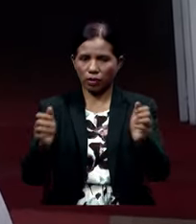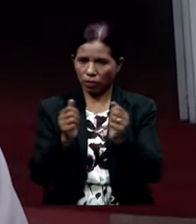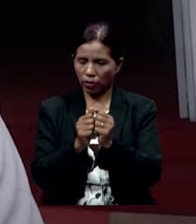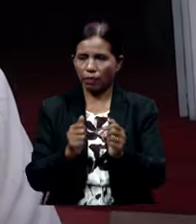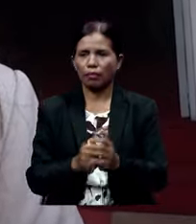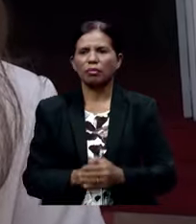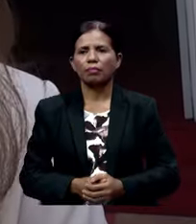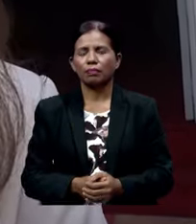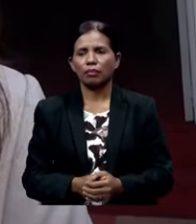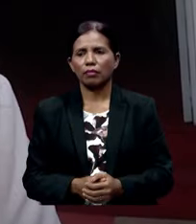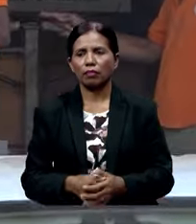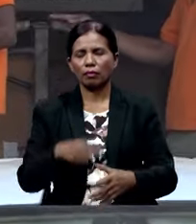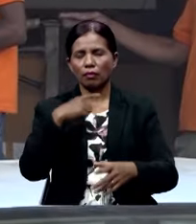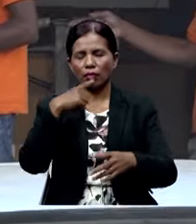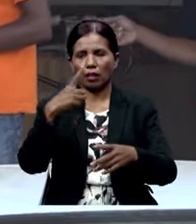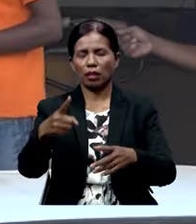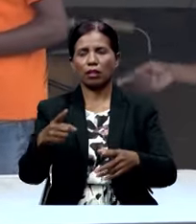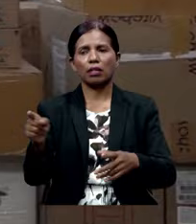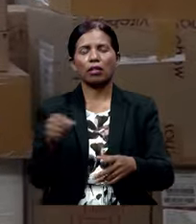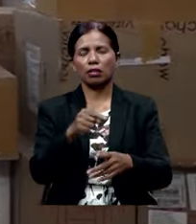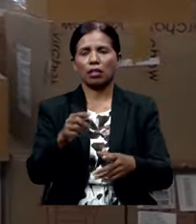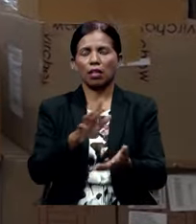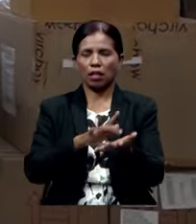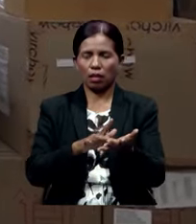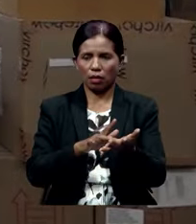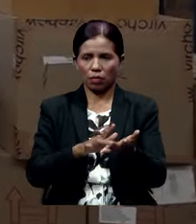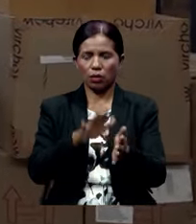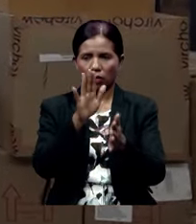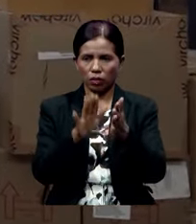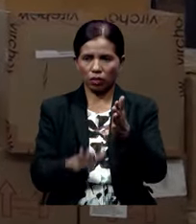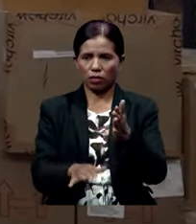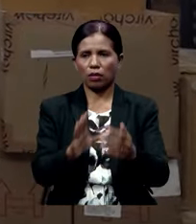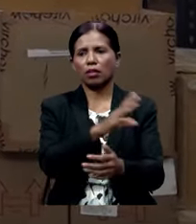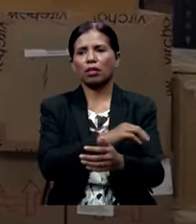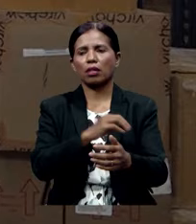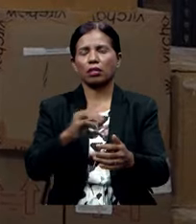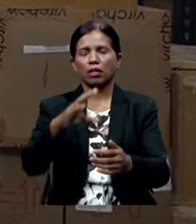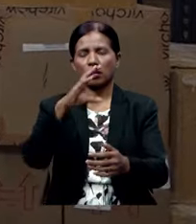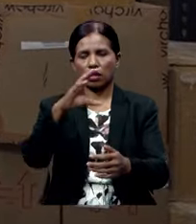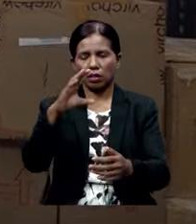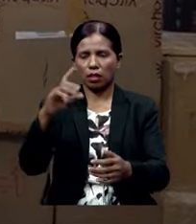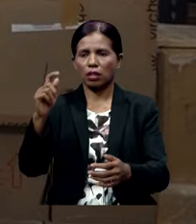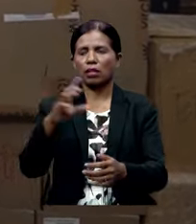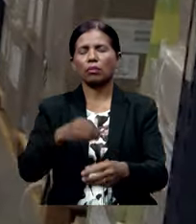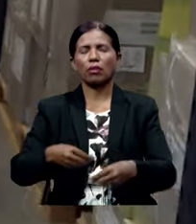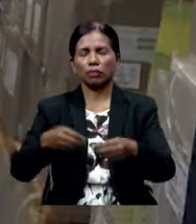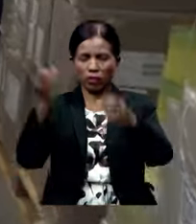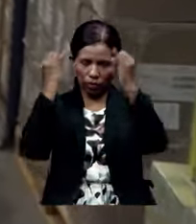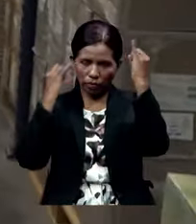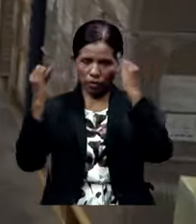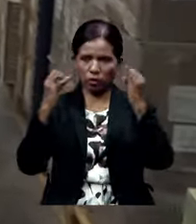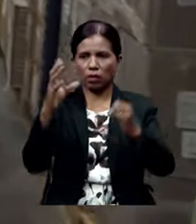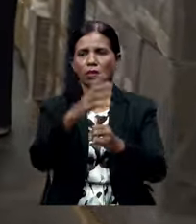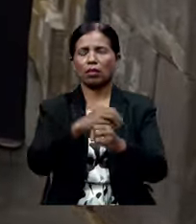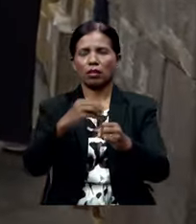ele mostra reconhecer percentagem estoque aí moro carro menos, não espera cata Câmara de Contas bele for informação rode